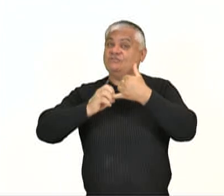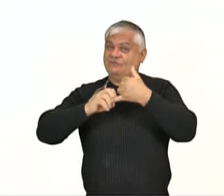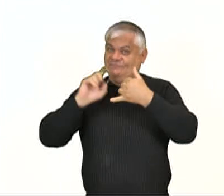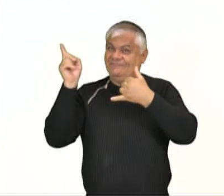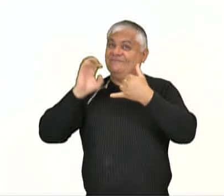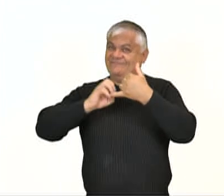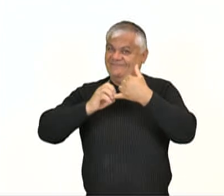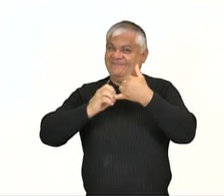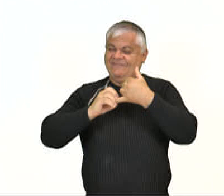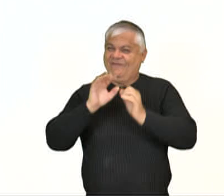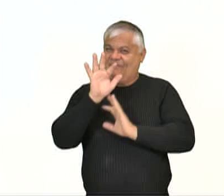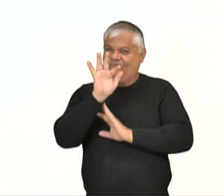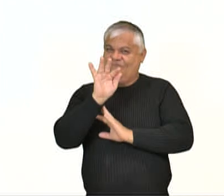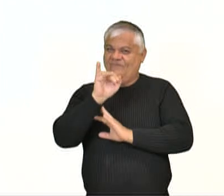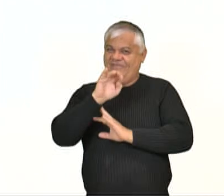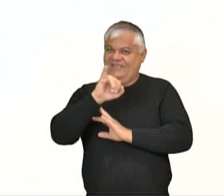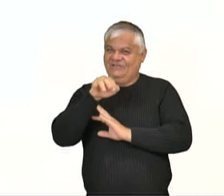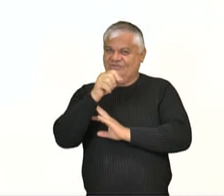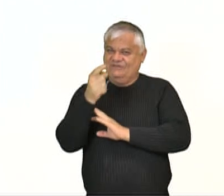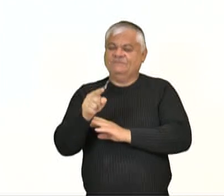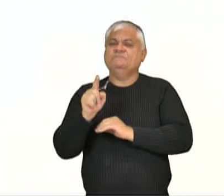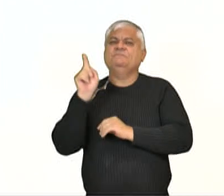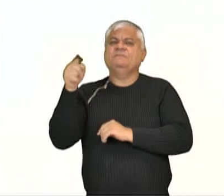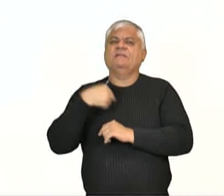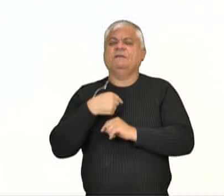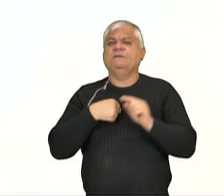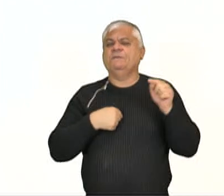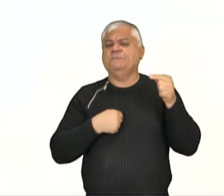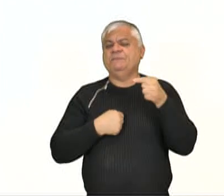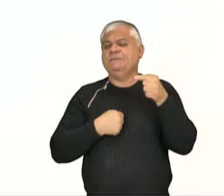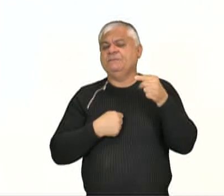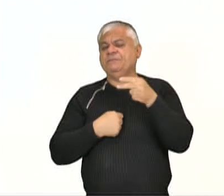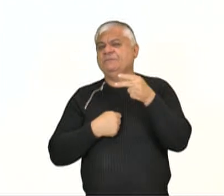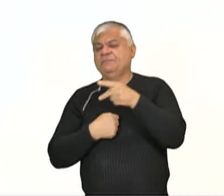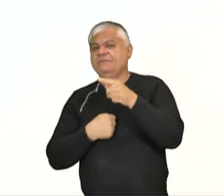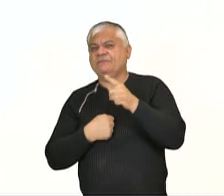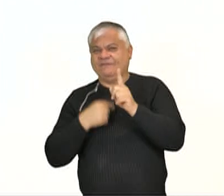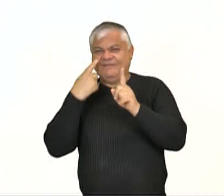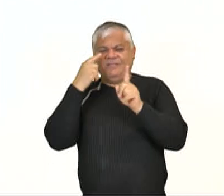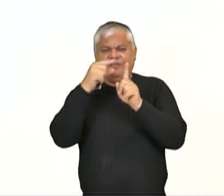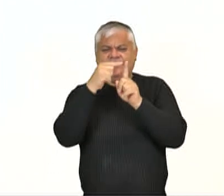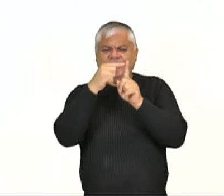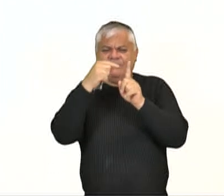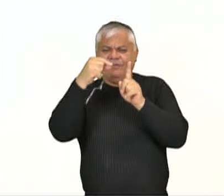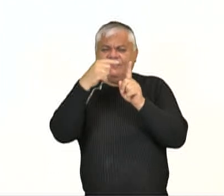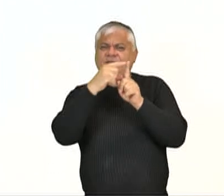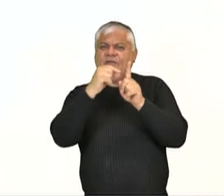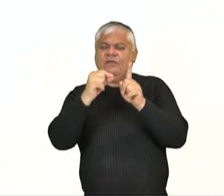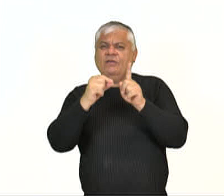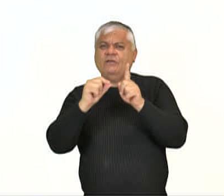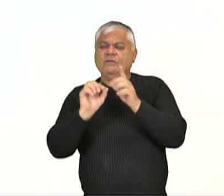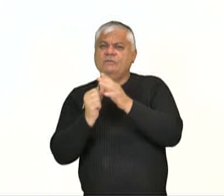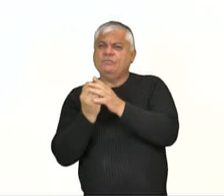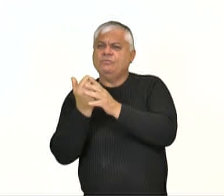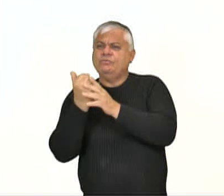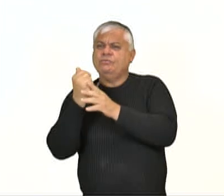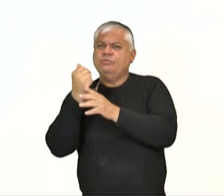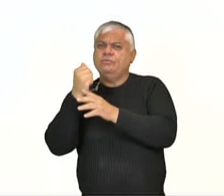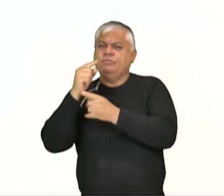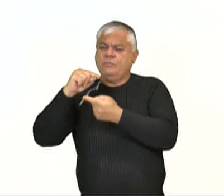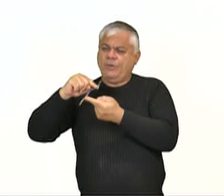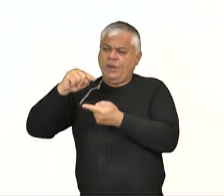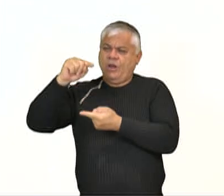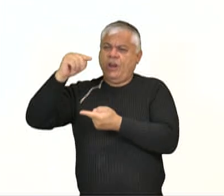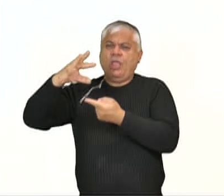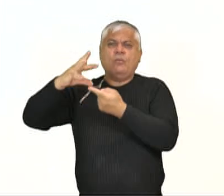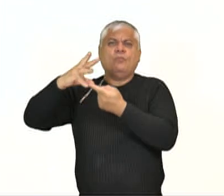formação de uma planta jovem. Daí as setas indicam ali os cotilédones que vão desaparecer na planta adulta. E eu perguntei, qual que é